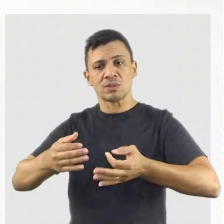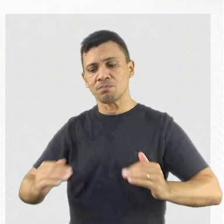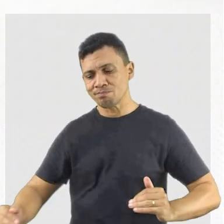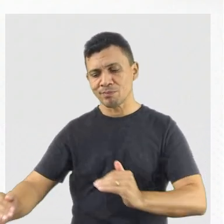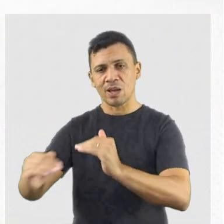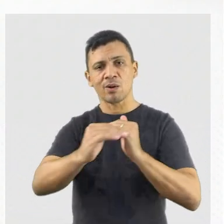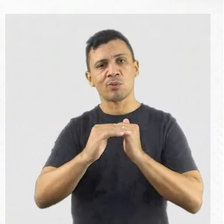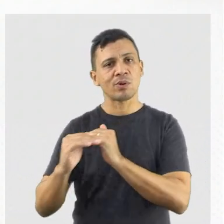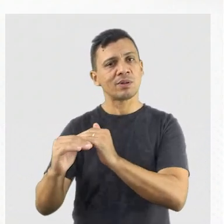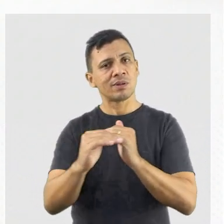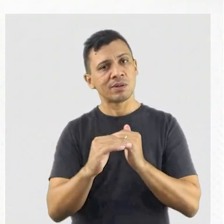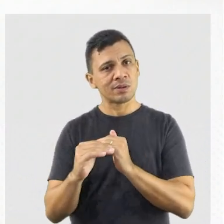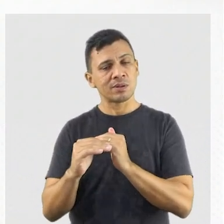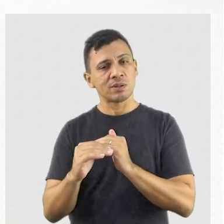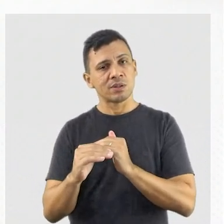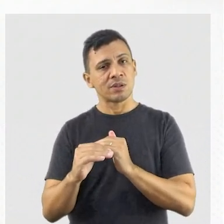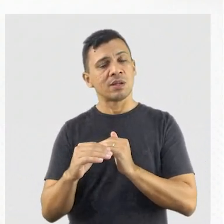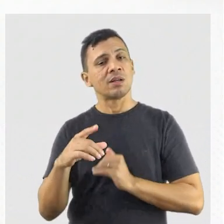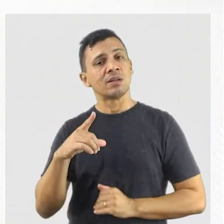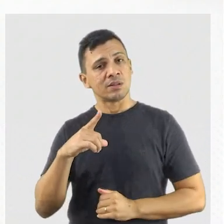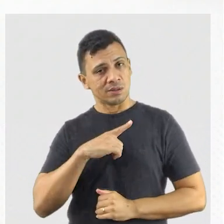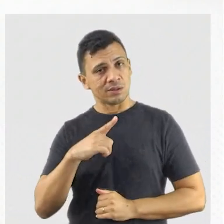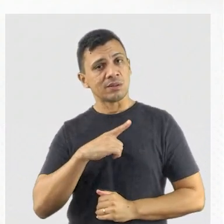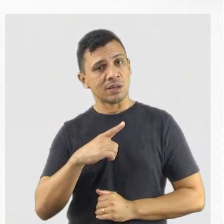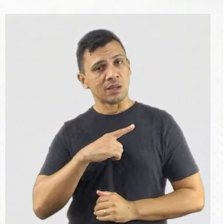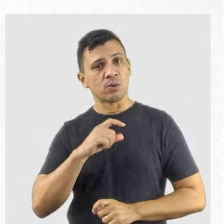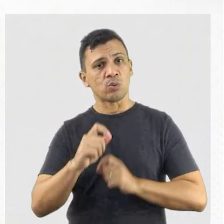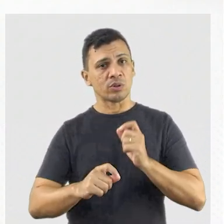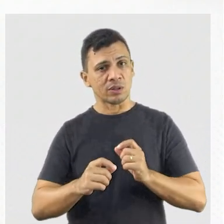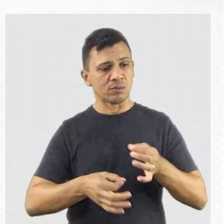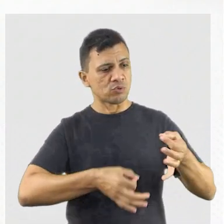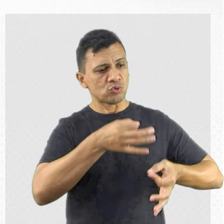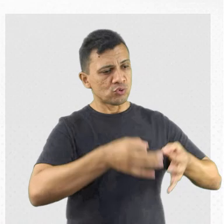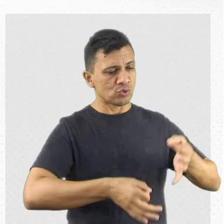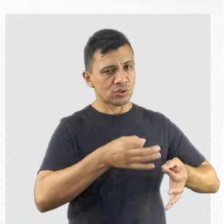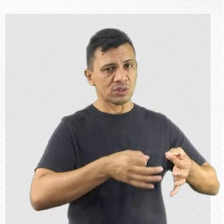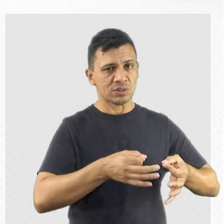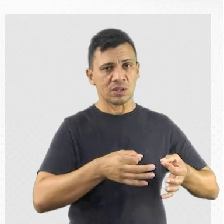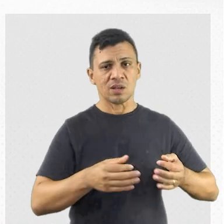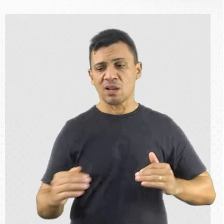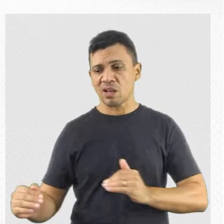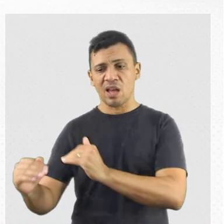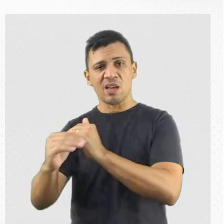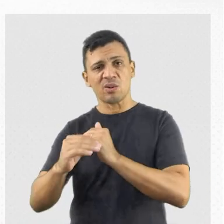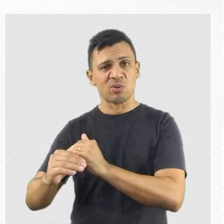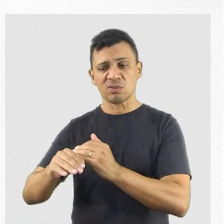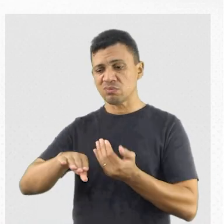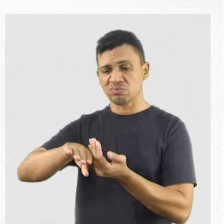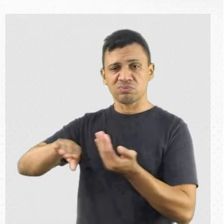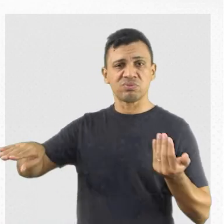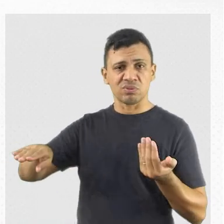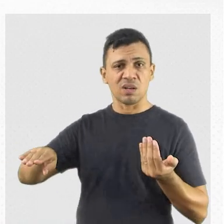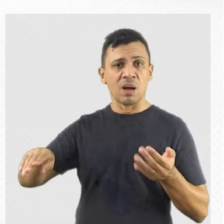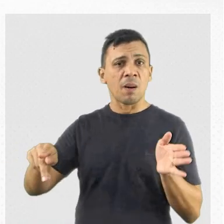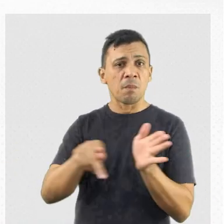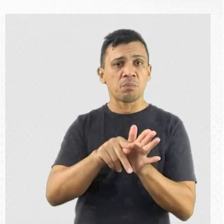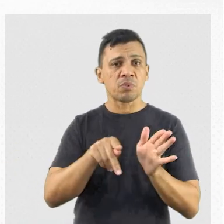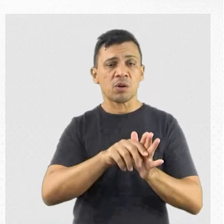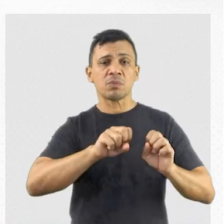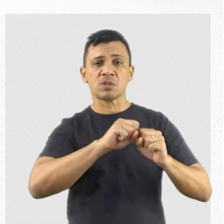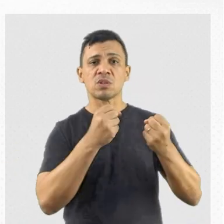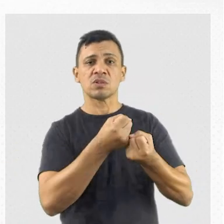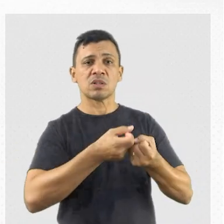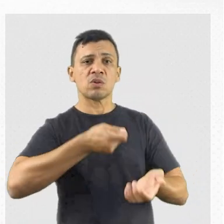Portanto, para Marx, o indivíduo é condicionado pelas estruturas econômicas, mas também possui a capacidade de transformação